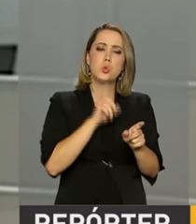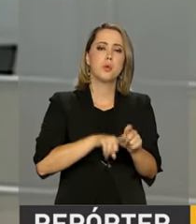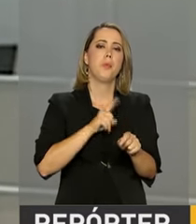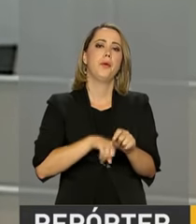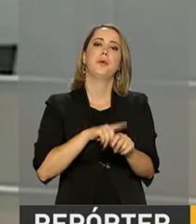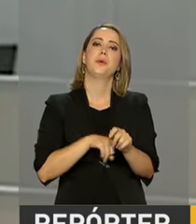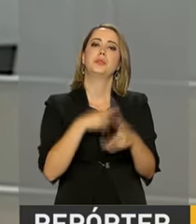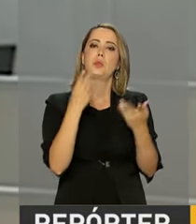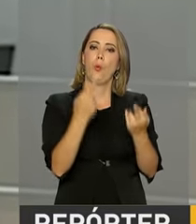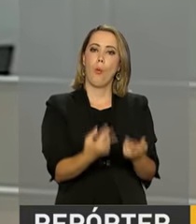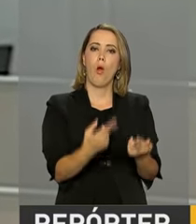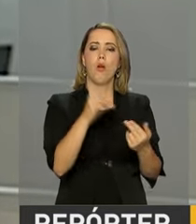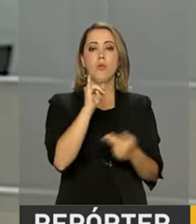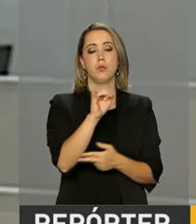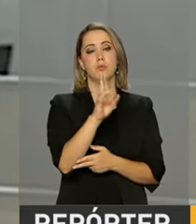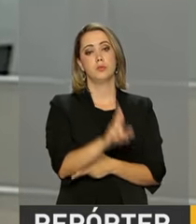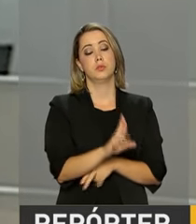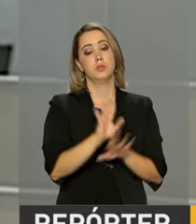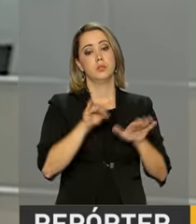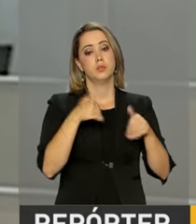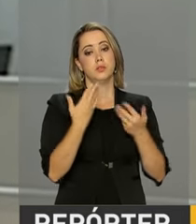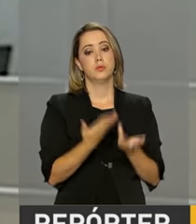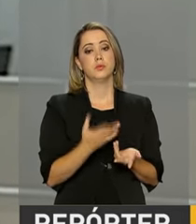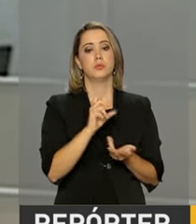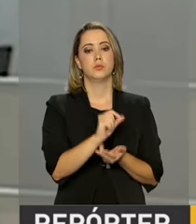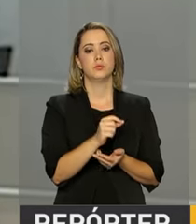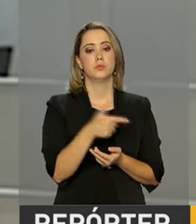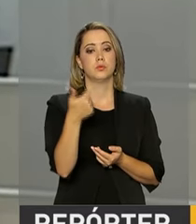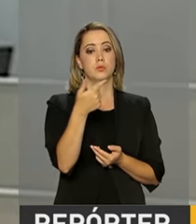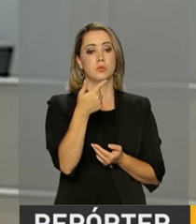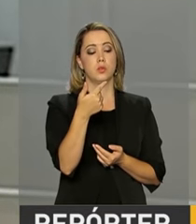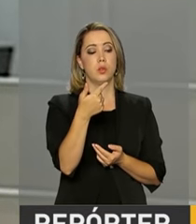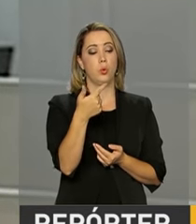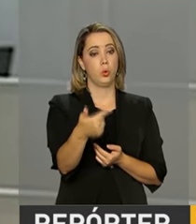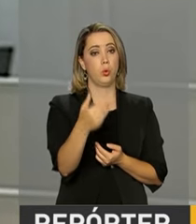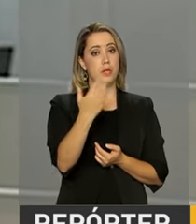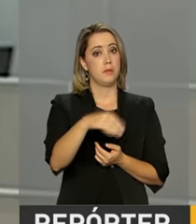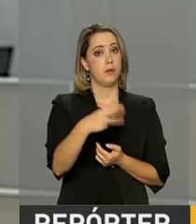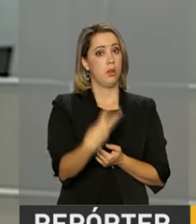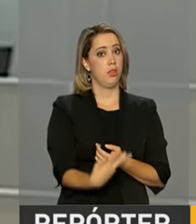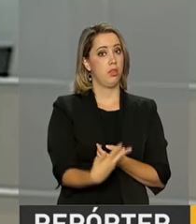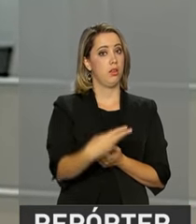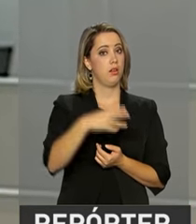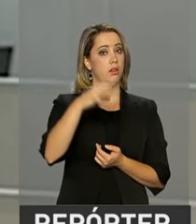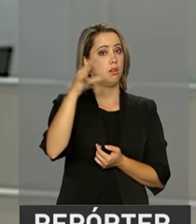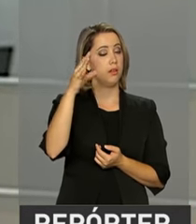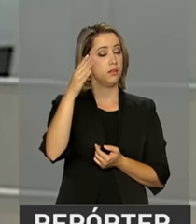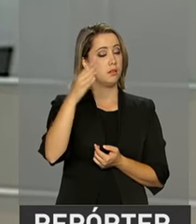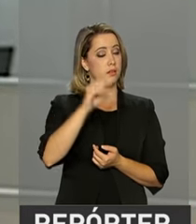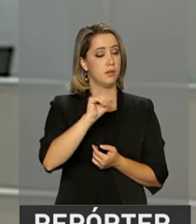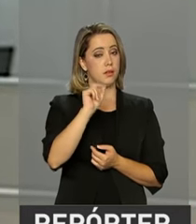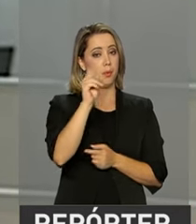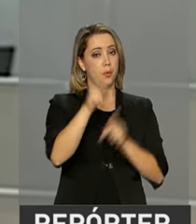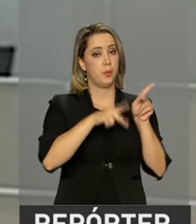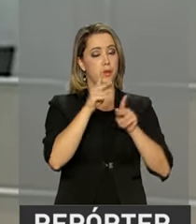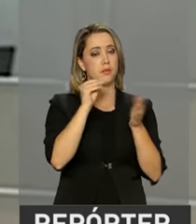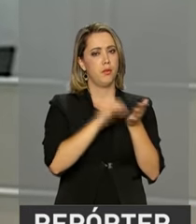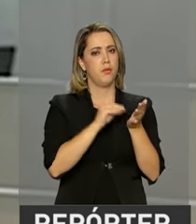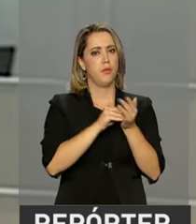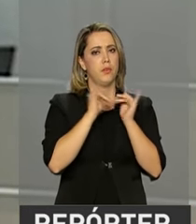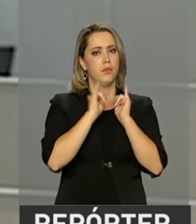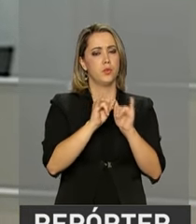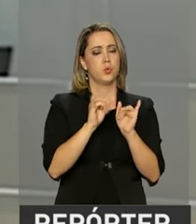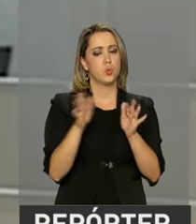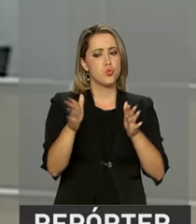poderia ser diferente com o imposto de renda? Então, por isso que 2/3 da população ainda não fizeram a entrega. É importante que as pessoas juntem